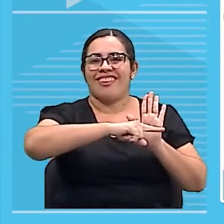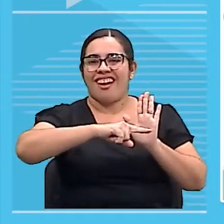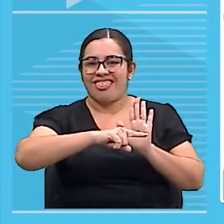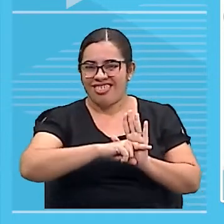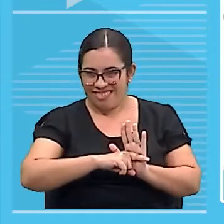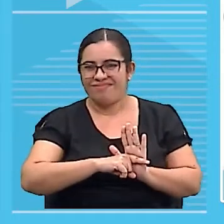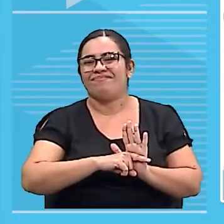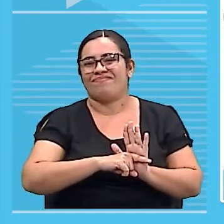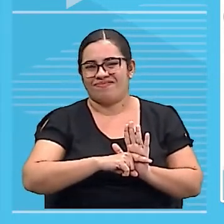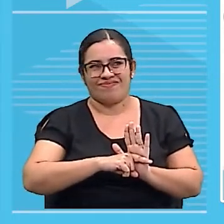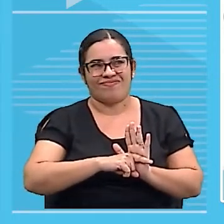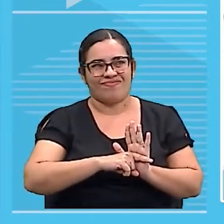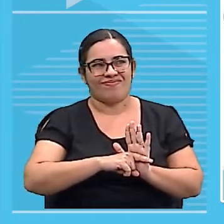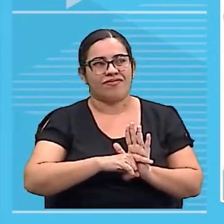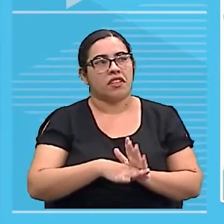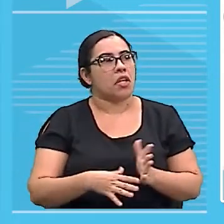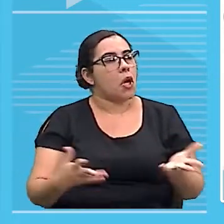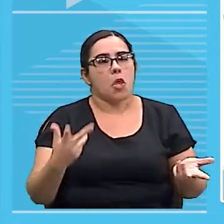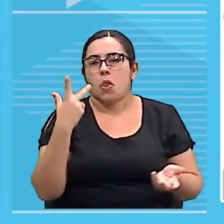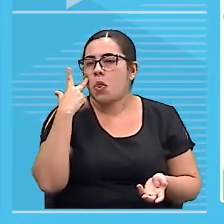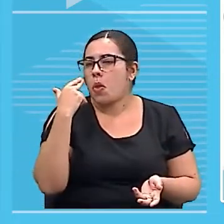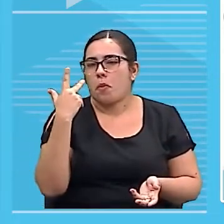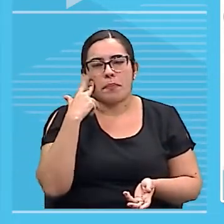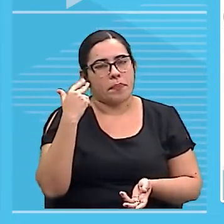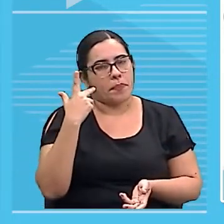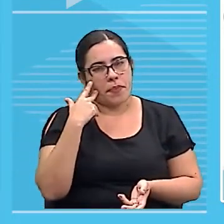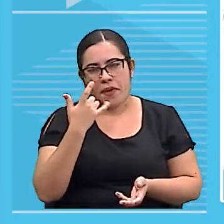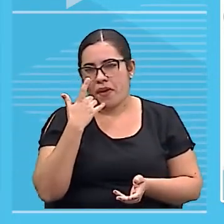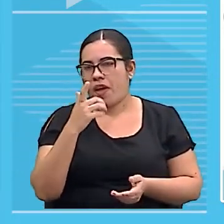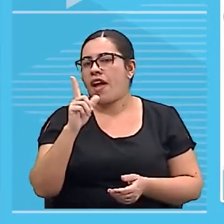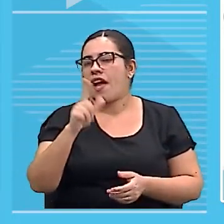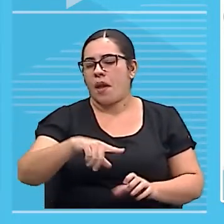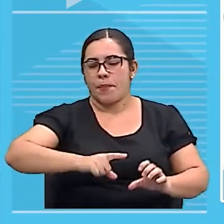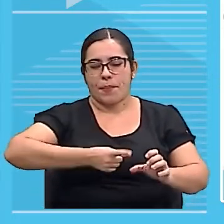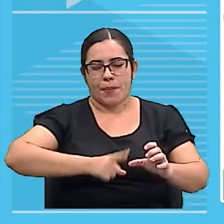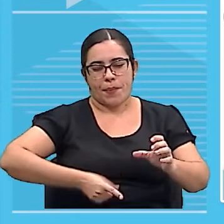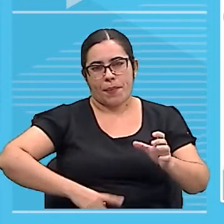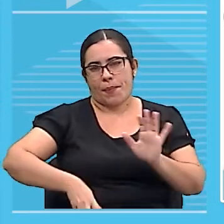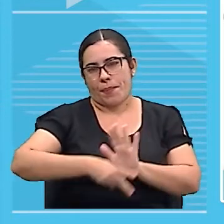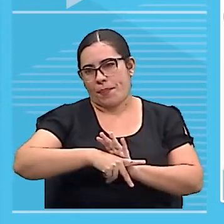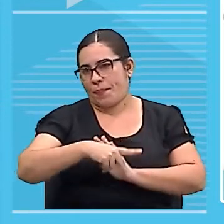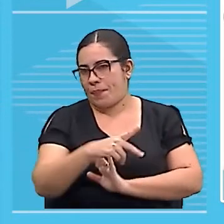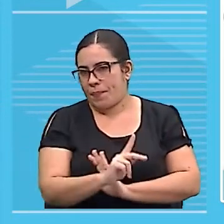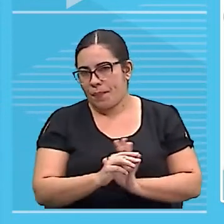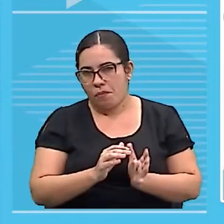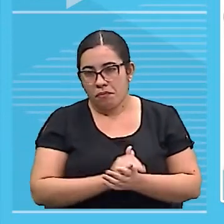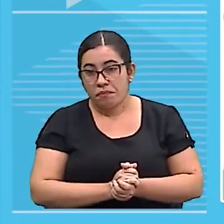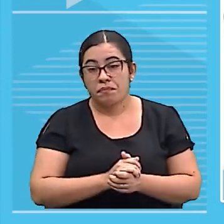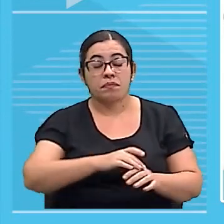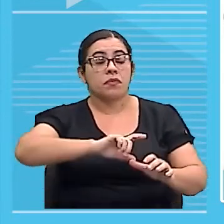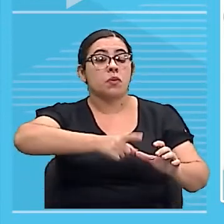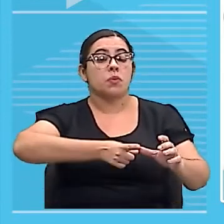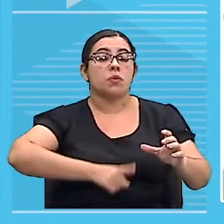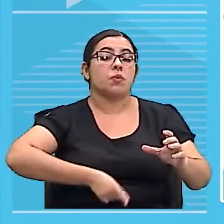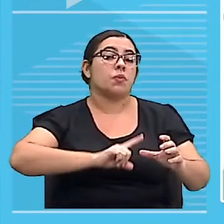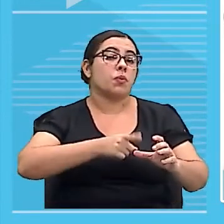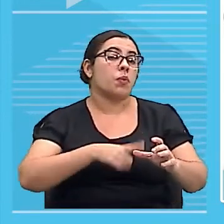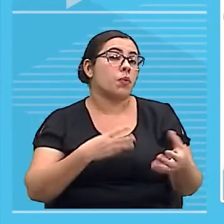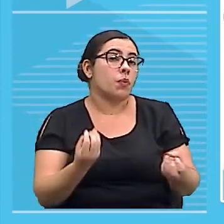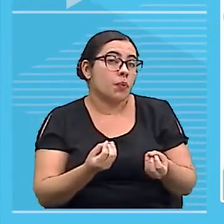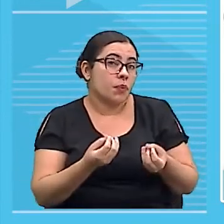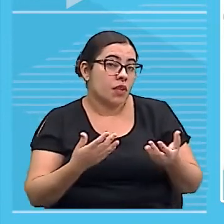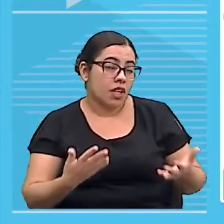movimento convencional da corrente elétrica então a minha corrente elétrica ela